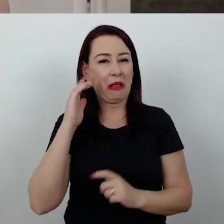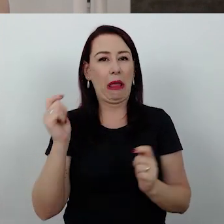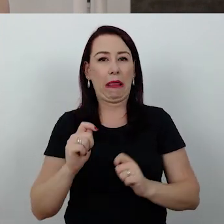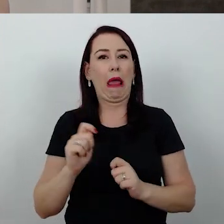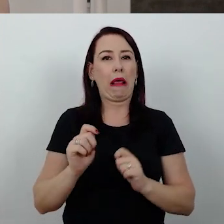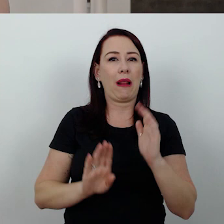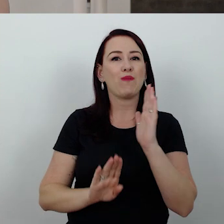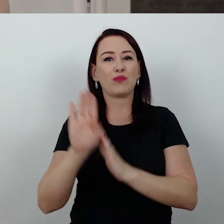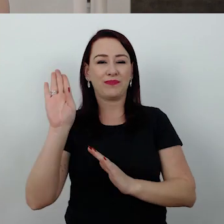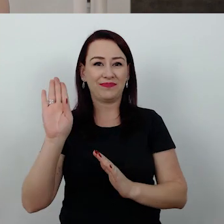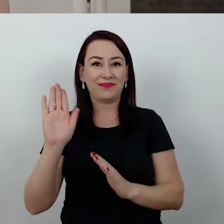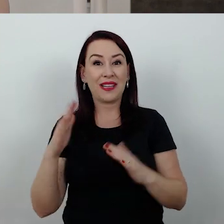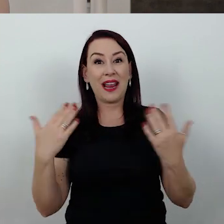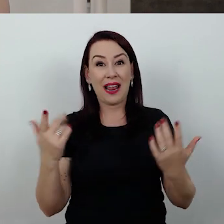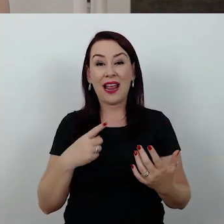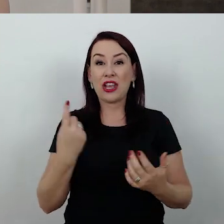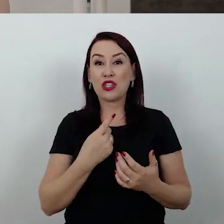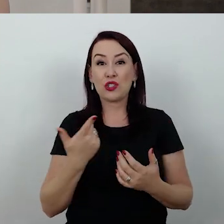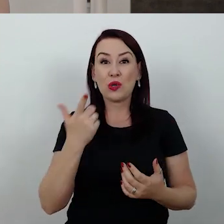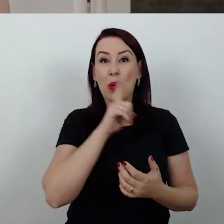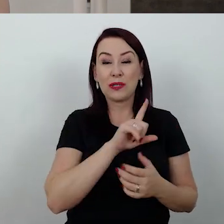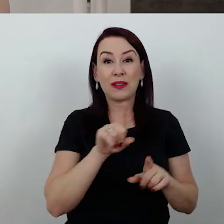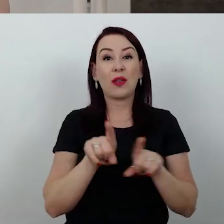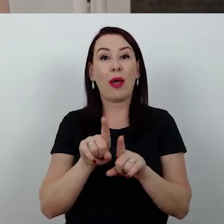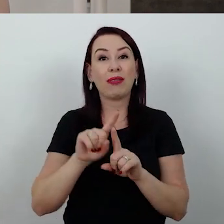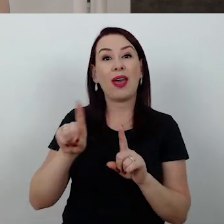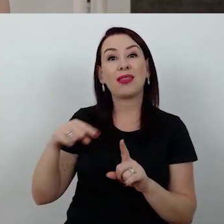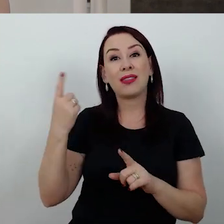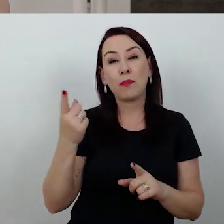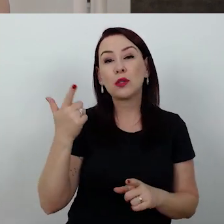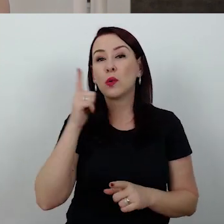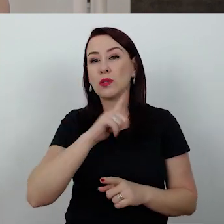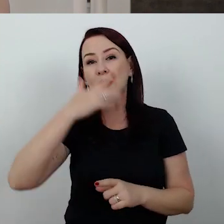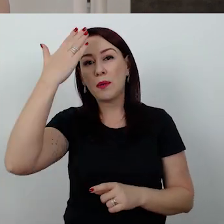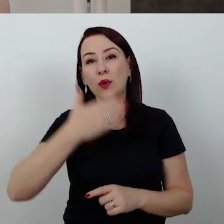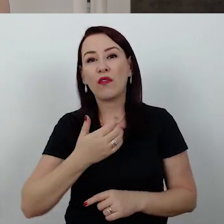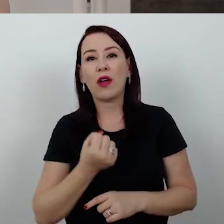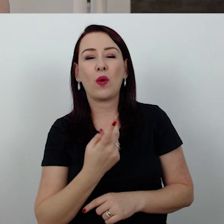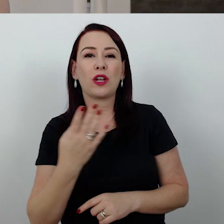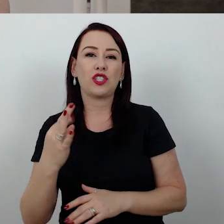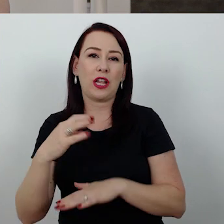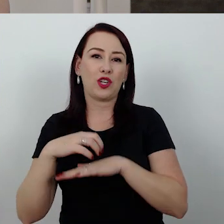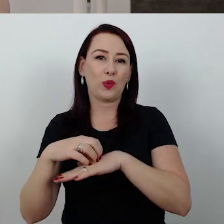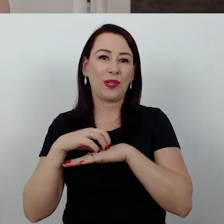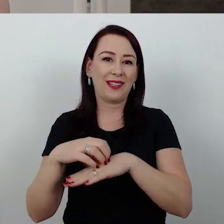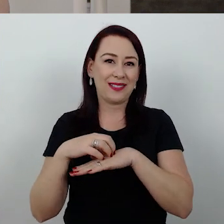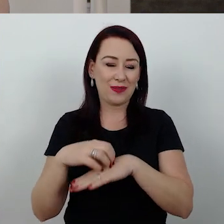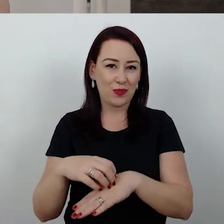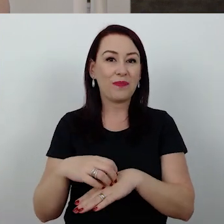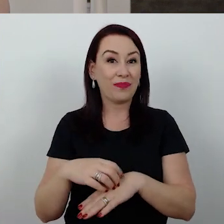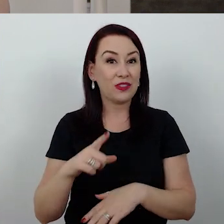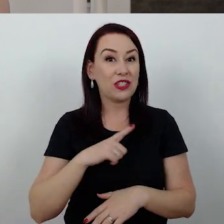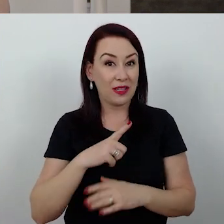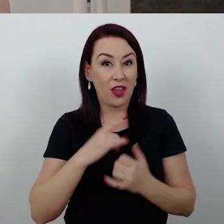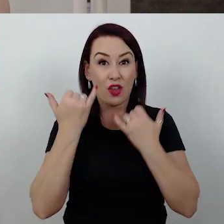potência, uma estratégia, e conseguiu até medir os dados de turismo na cidade com o crescimento, né? Tem dados que eu usava muito nas